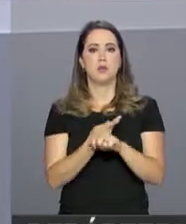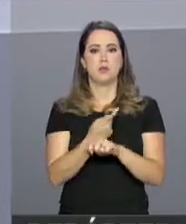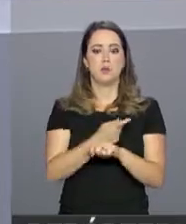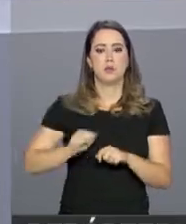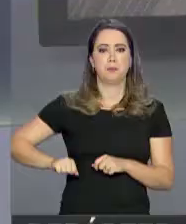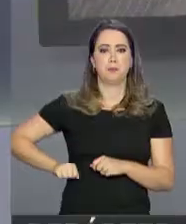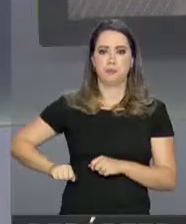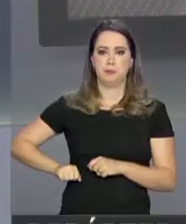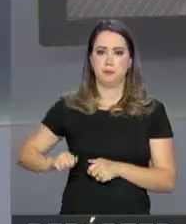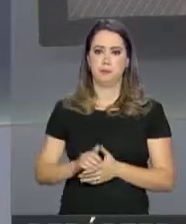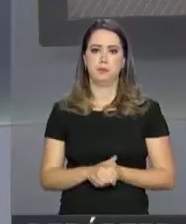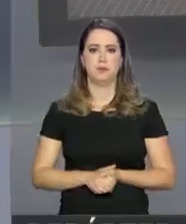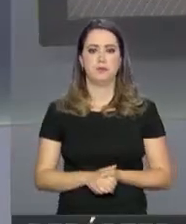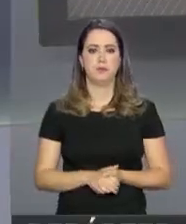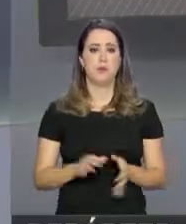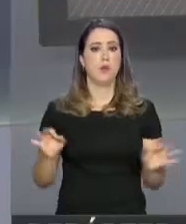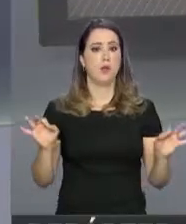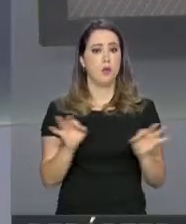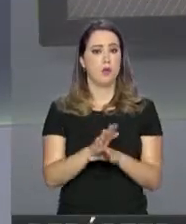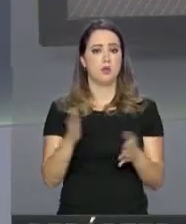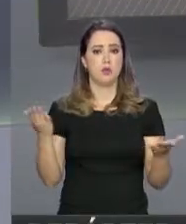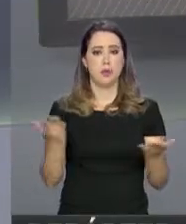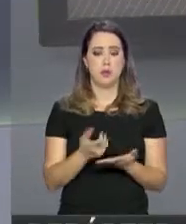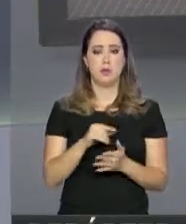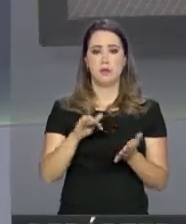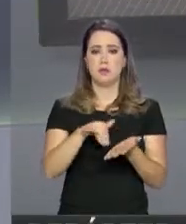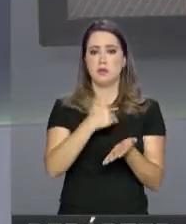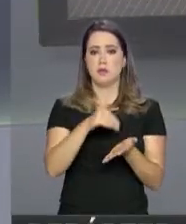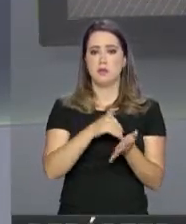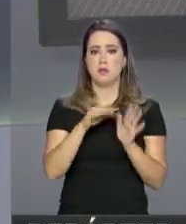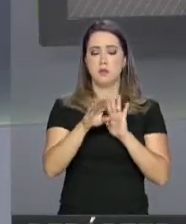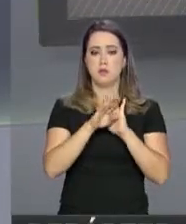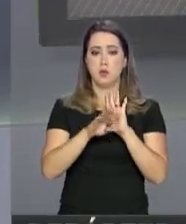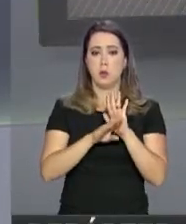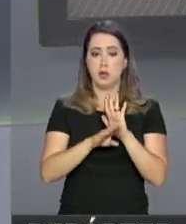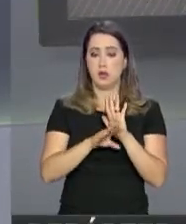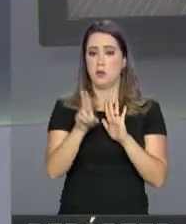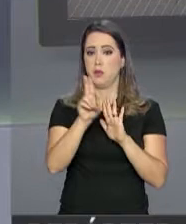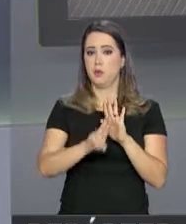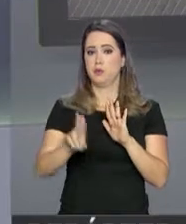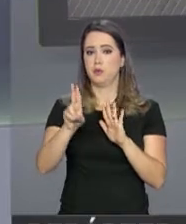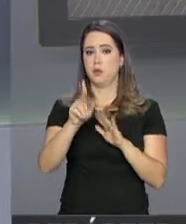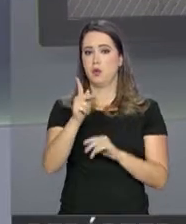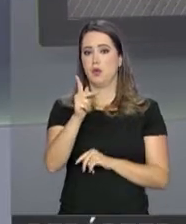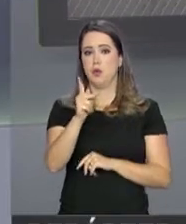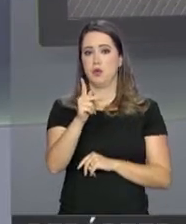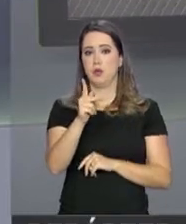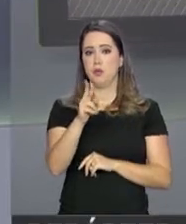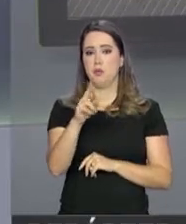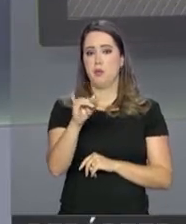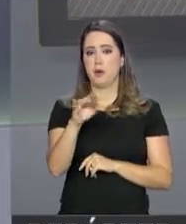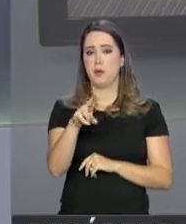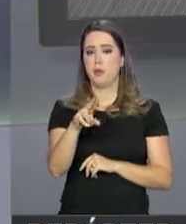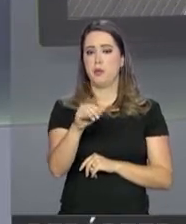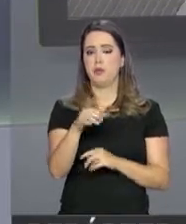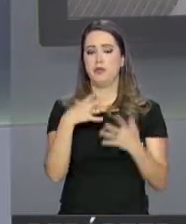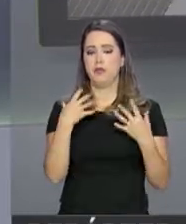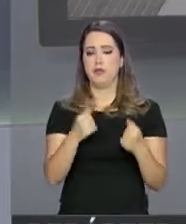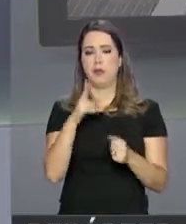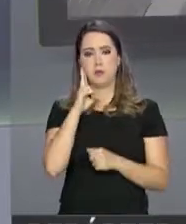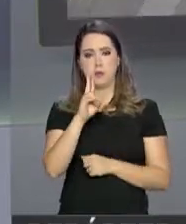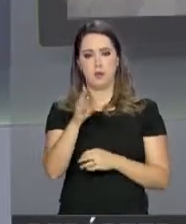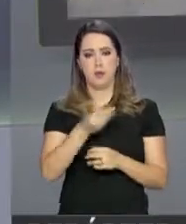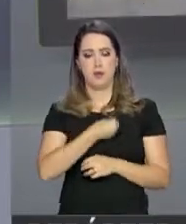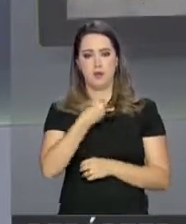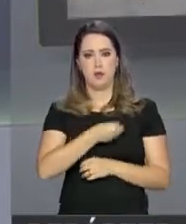Brasil. Terminam hoje as inscrições para o programa Universidade para Todos. Vamos falar ao vivo com a repórter Raíssa